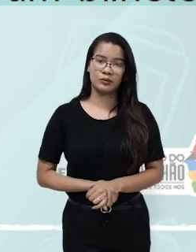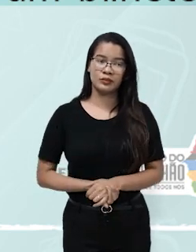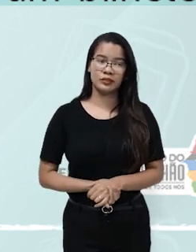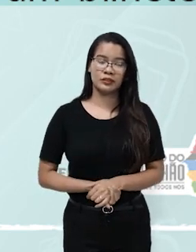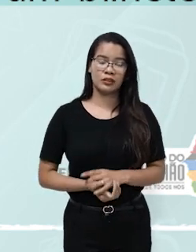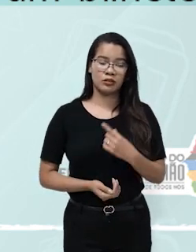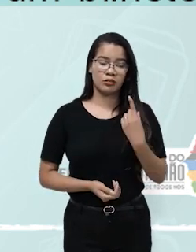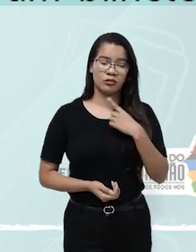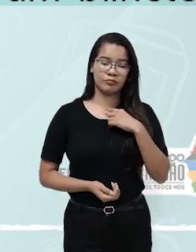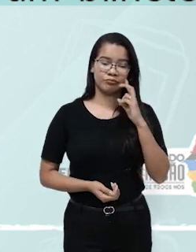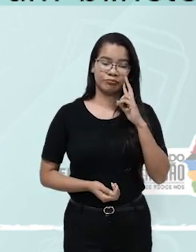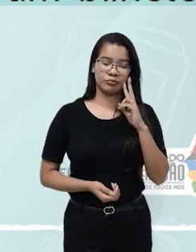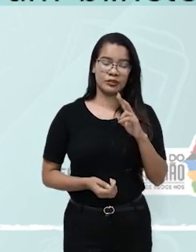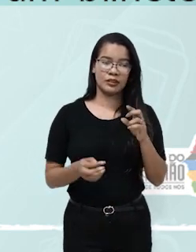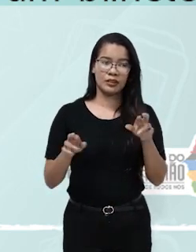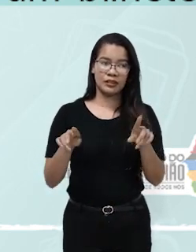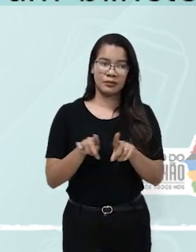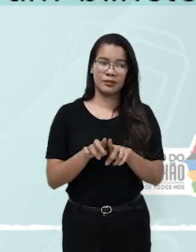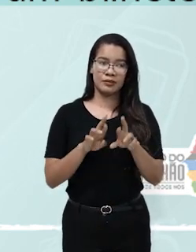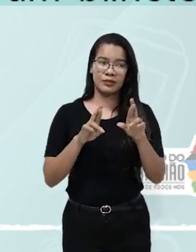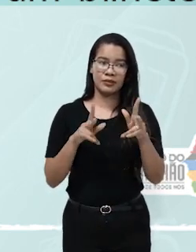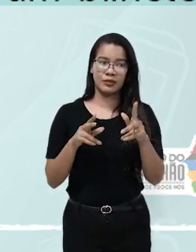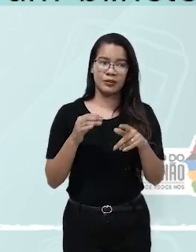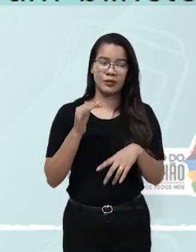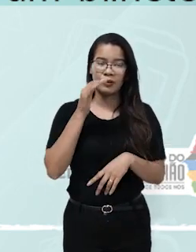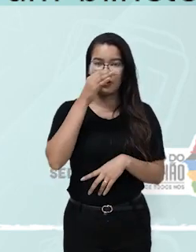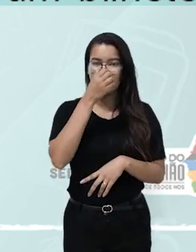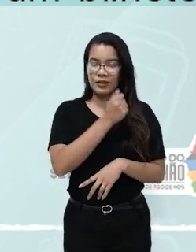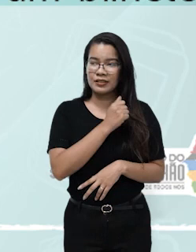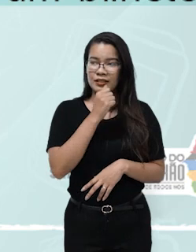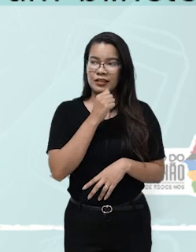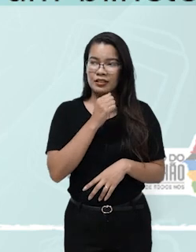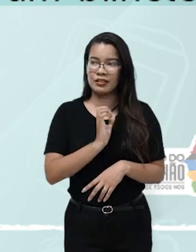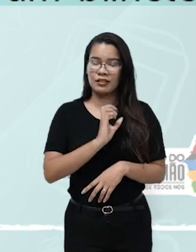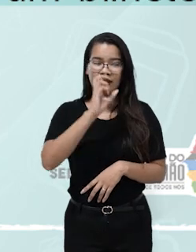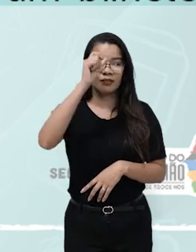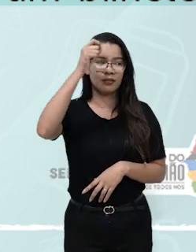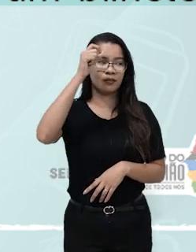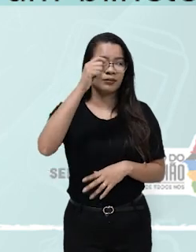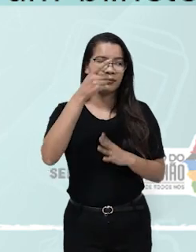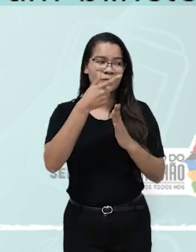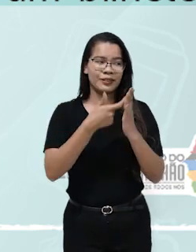e diferenciamos quase que imediatamente um bilhete e um e-mail.